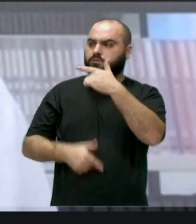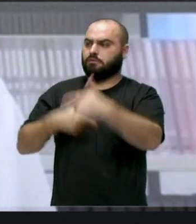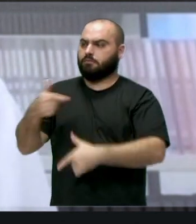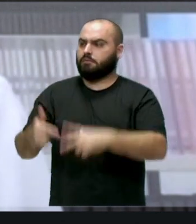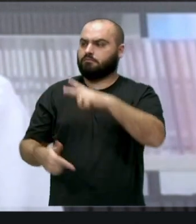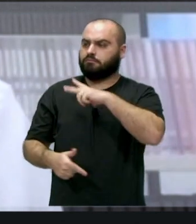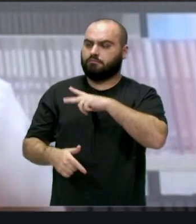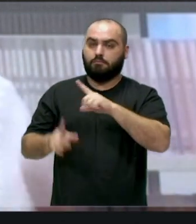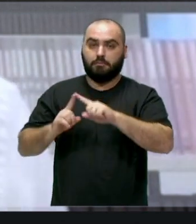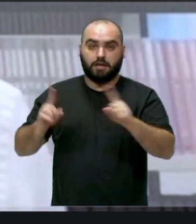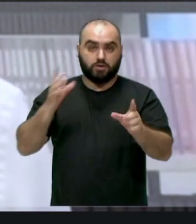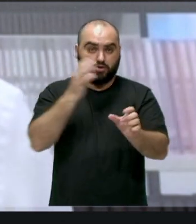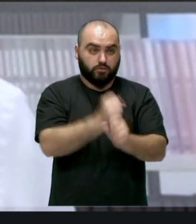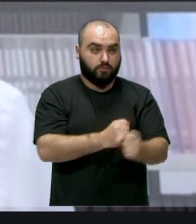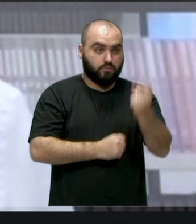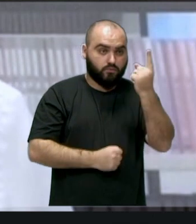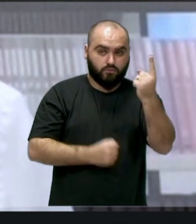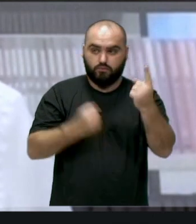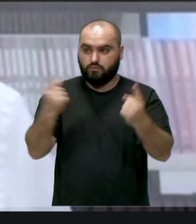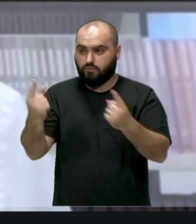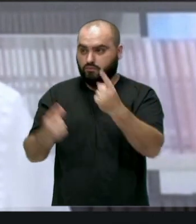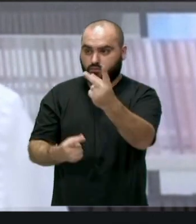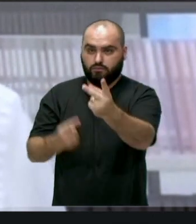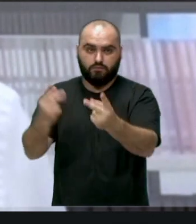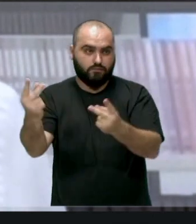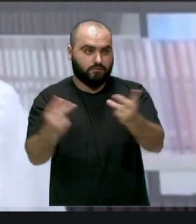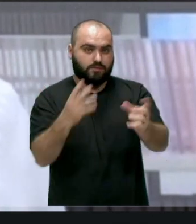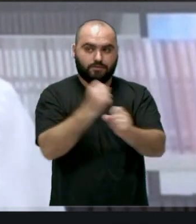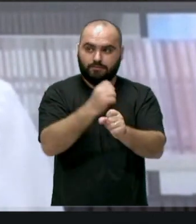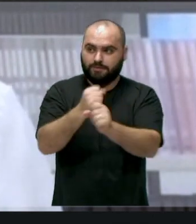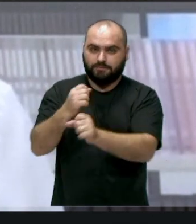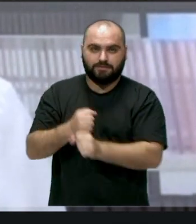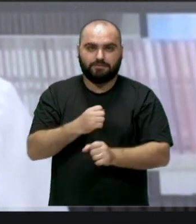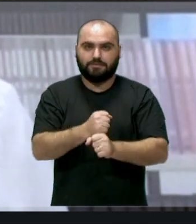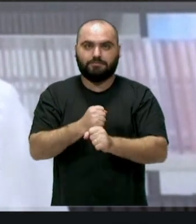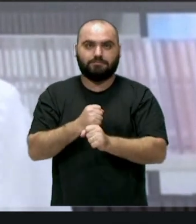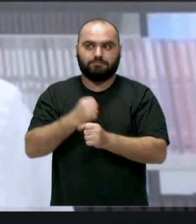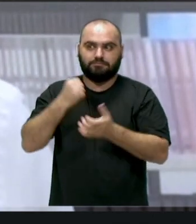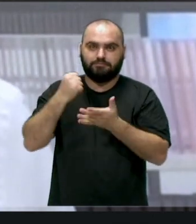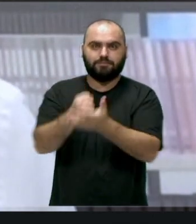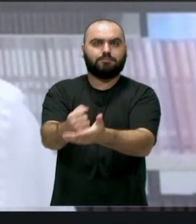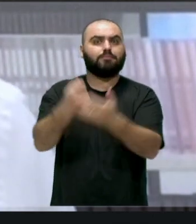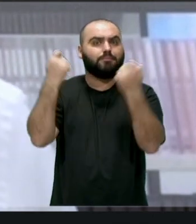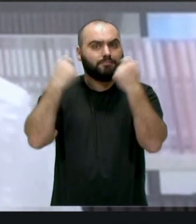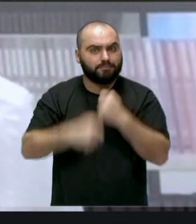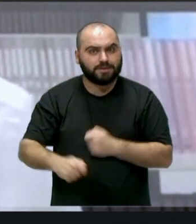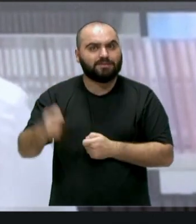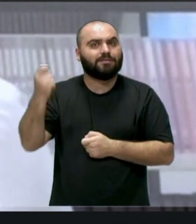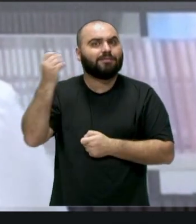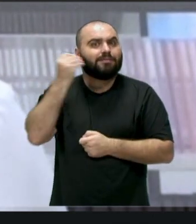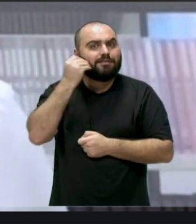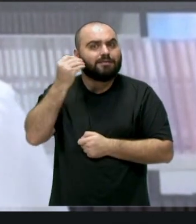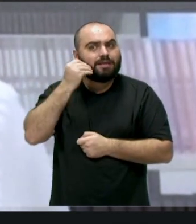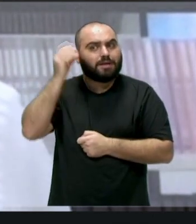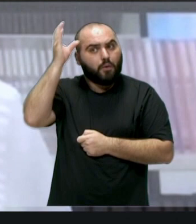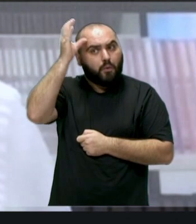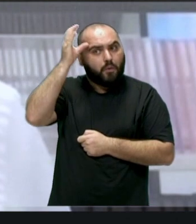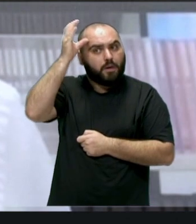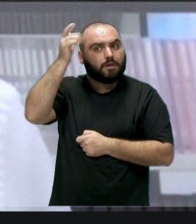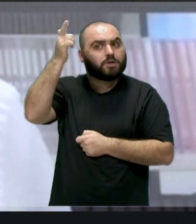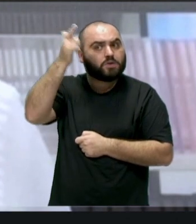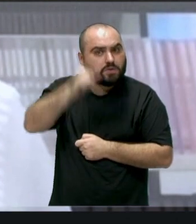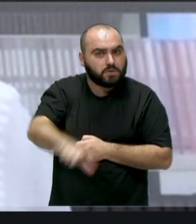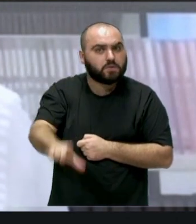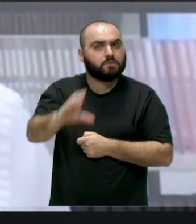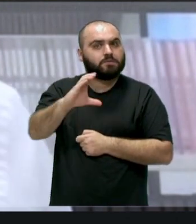Mas a soma de um em um faz o todo. Então, nós temos que resgatar essa consciência cívica e